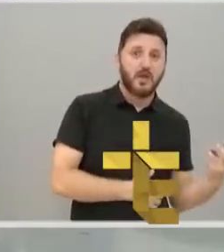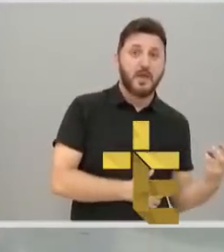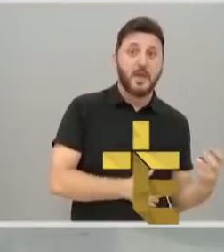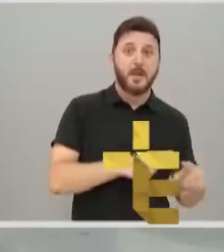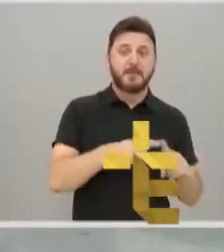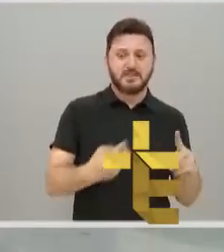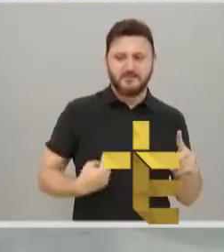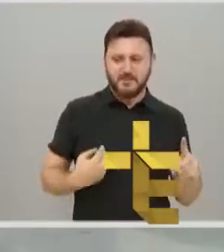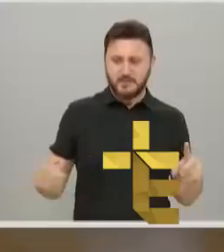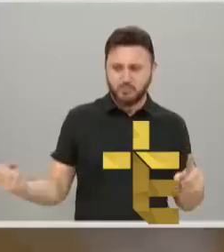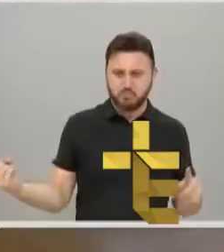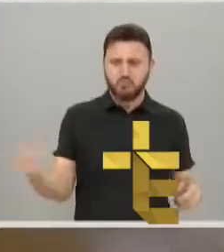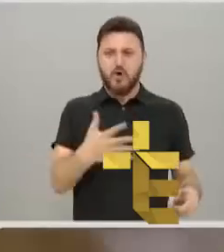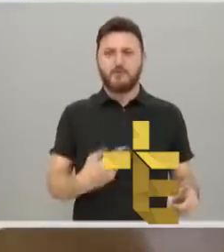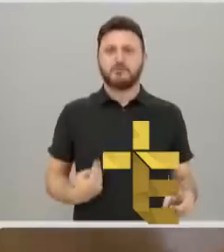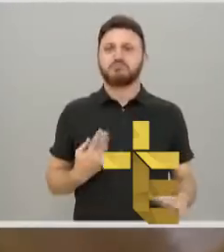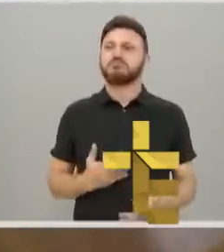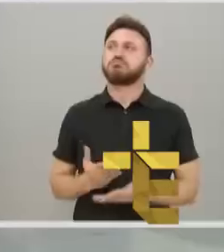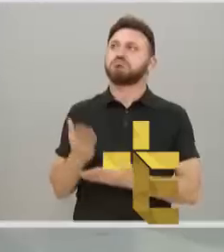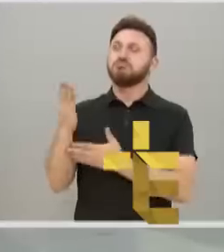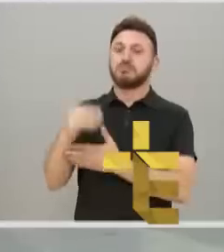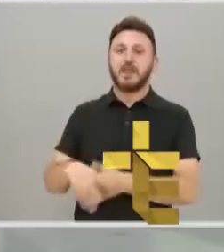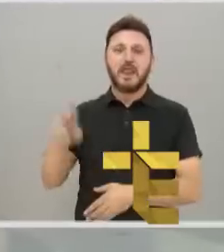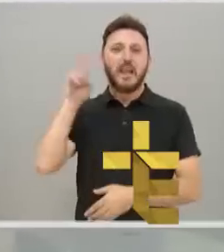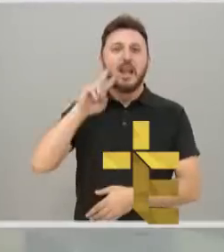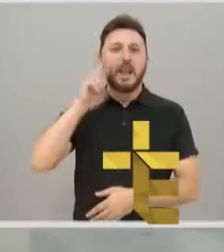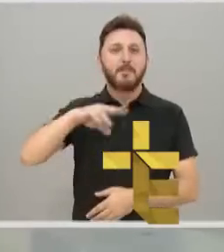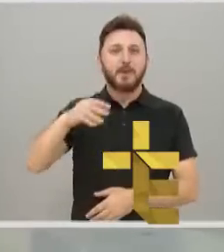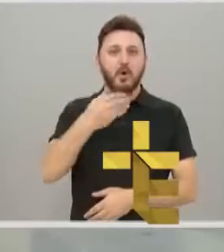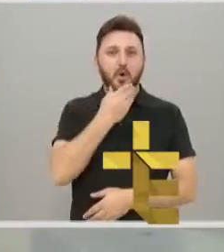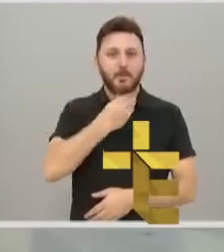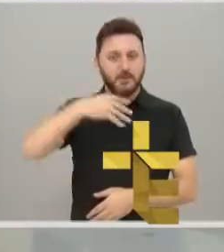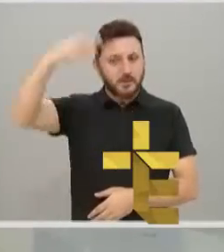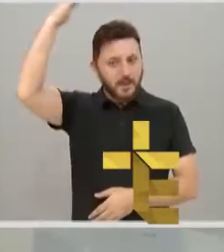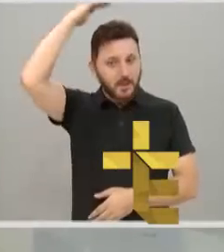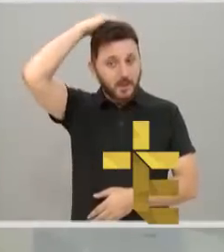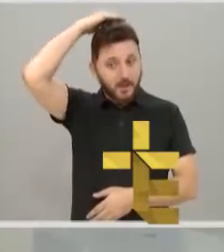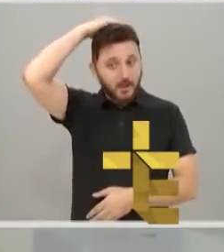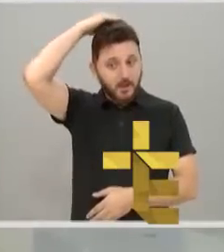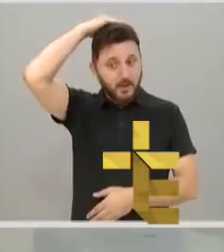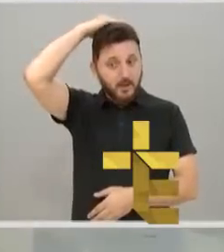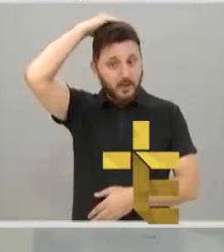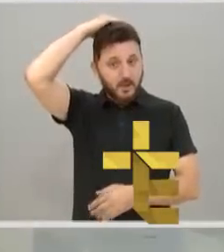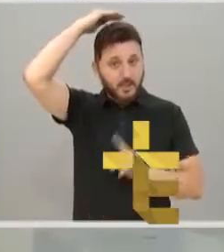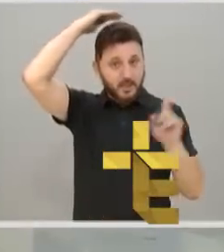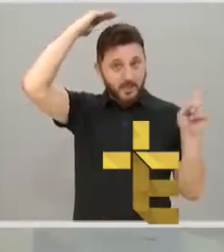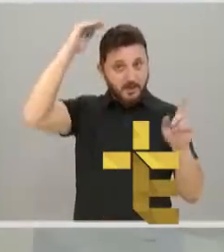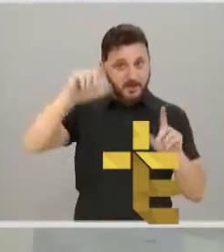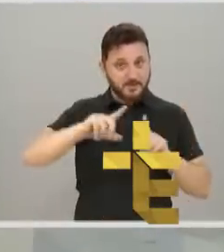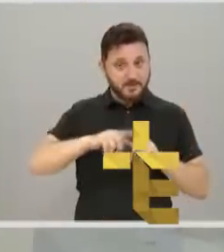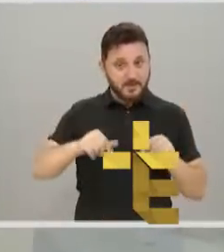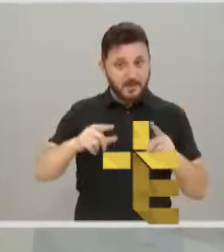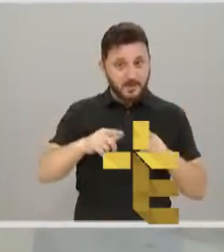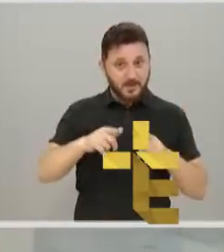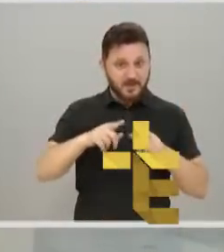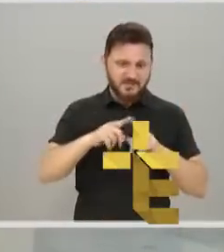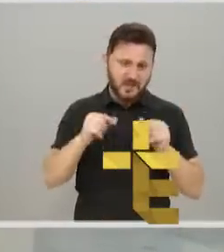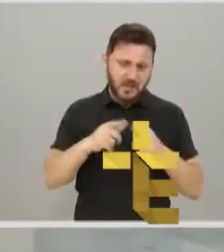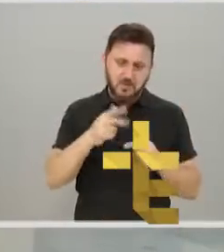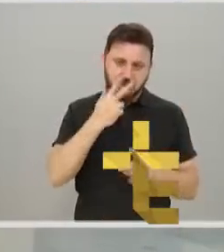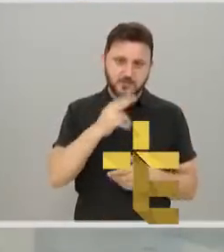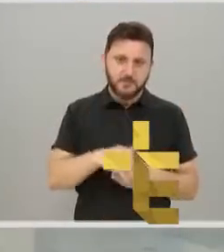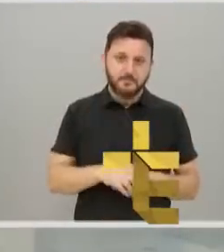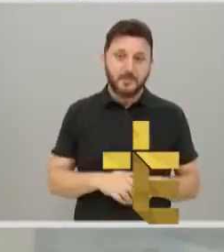próprios rabinos, eles usavam, as pessoas mortas eram aquelas que não aderiam